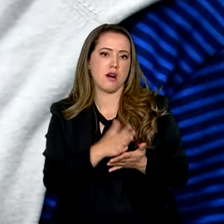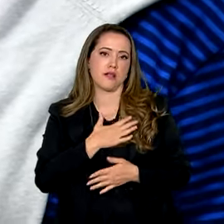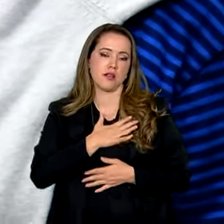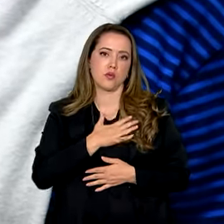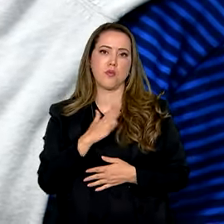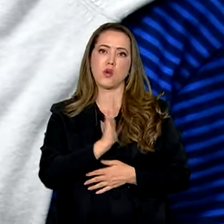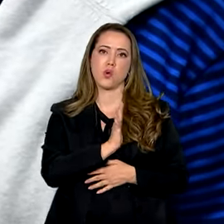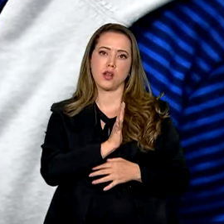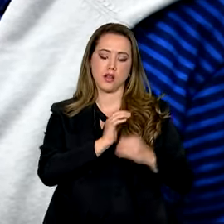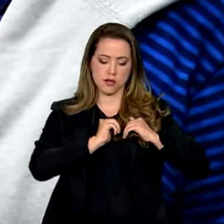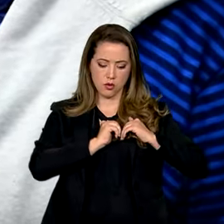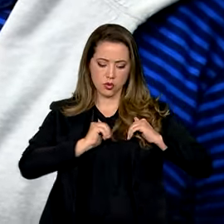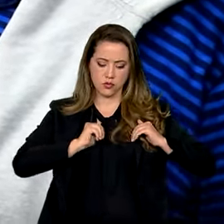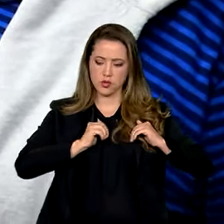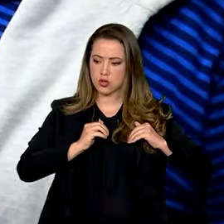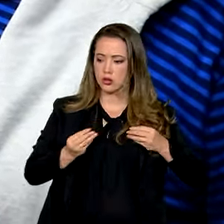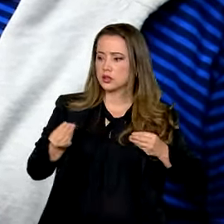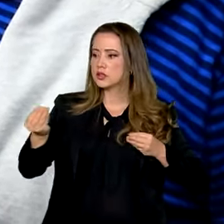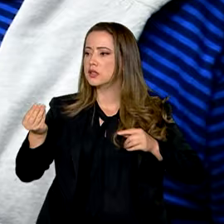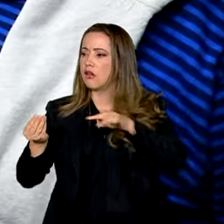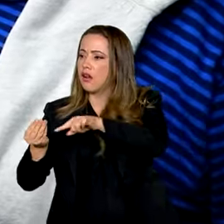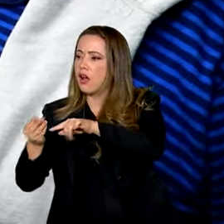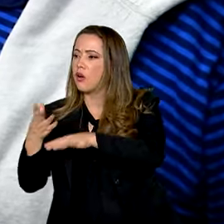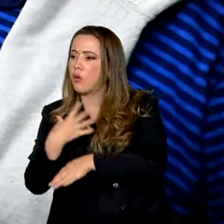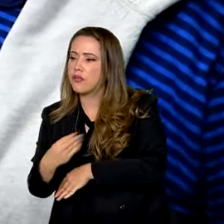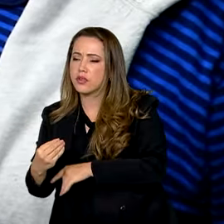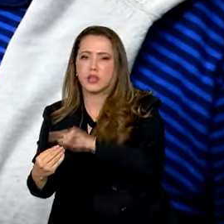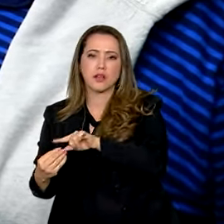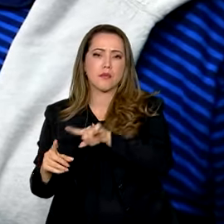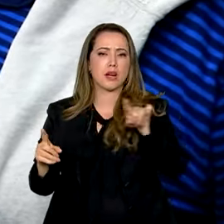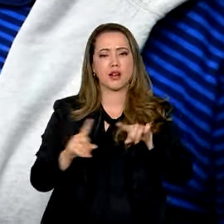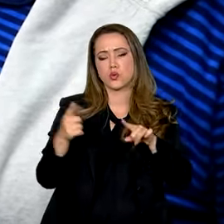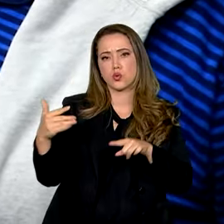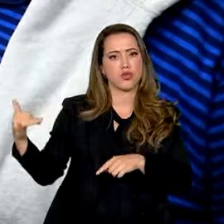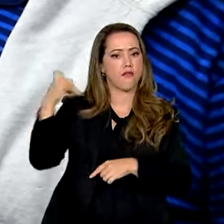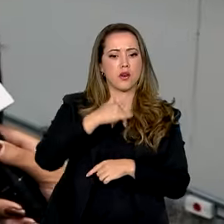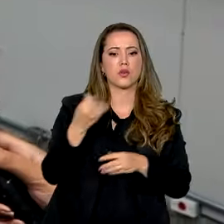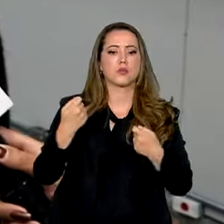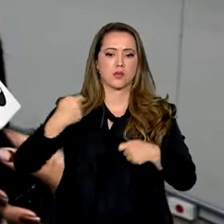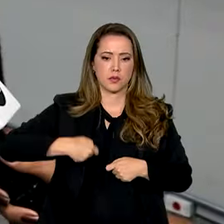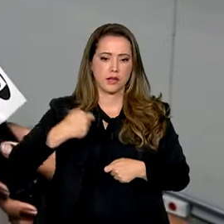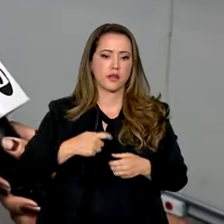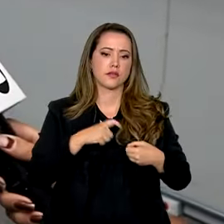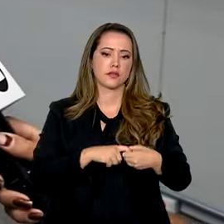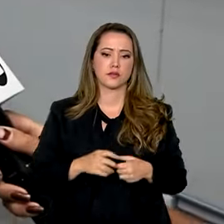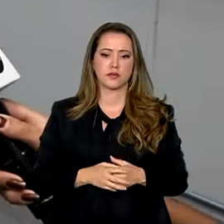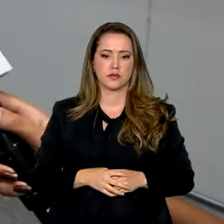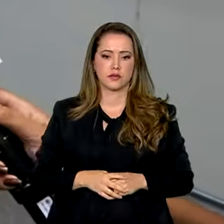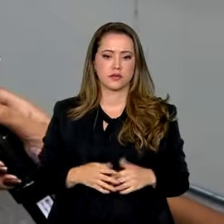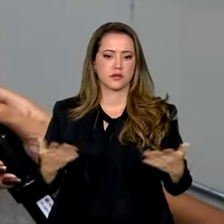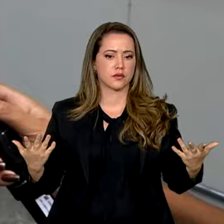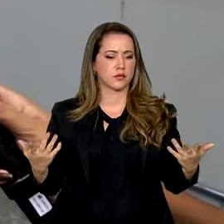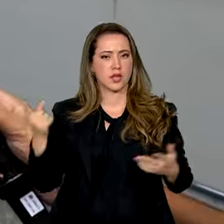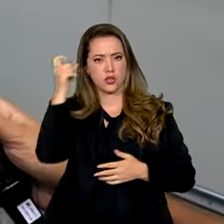Meu coração está dividido. Mas, como não teve voo mais, eu fui obrigada a voltar. Muito difícil tudo o que está